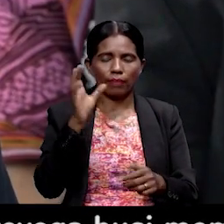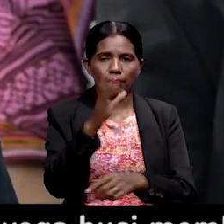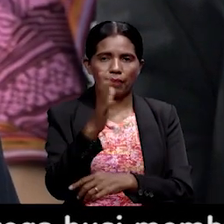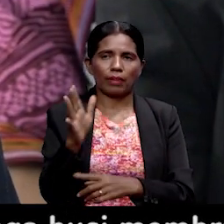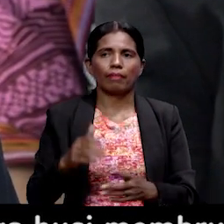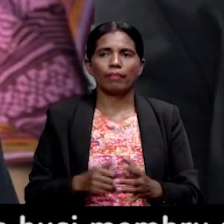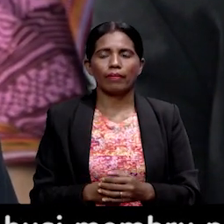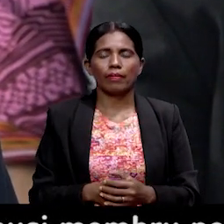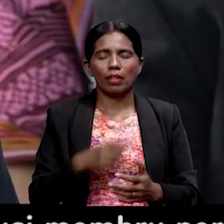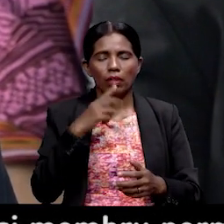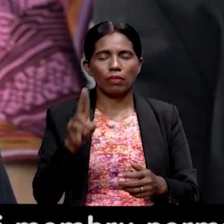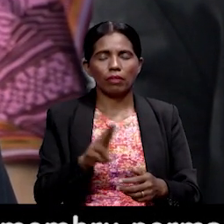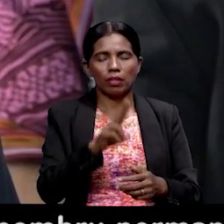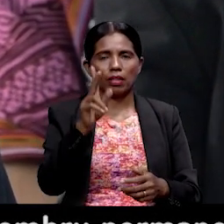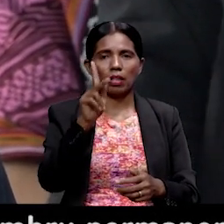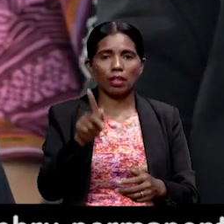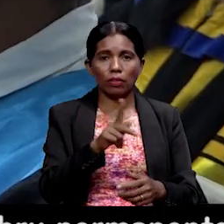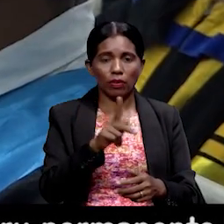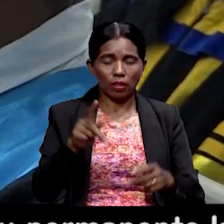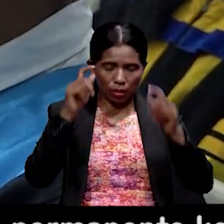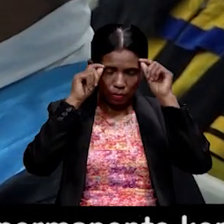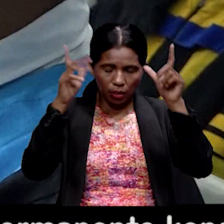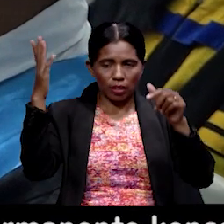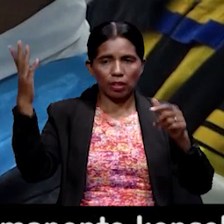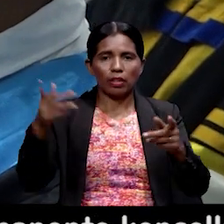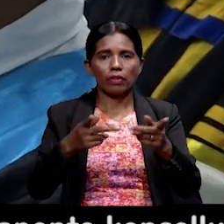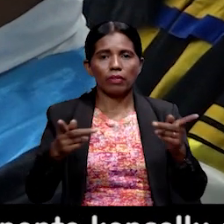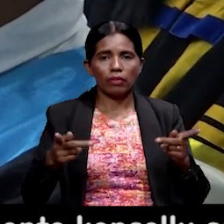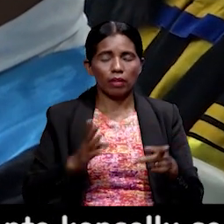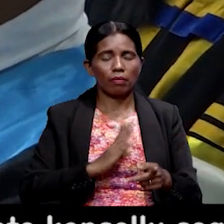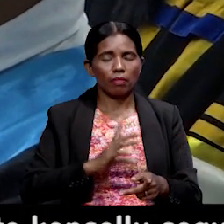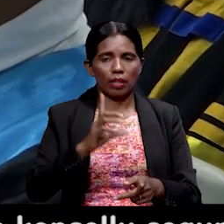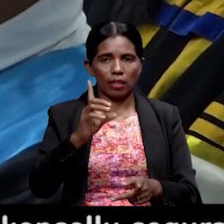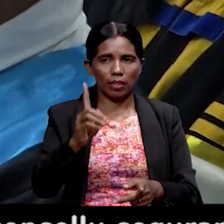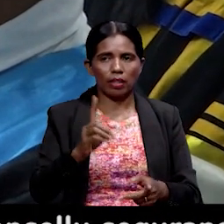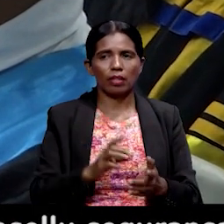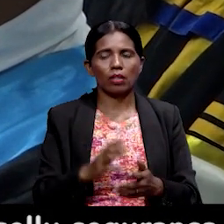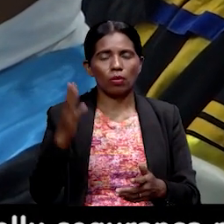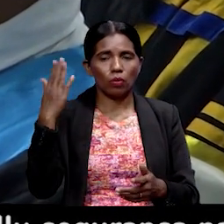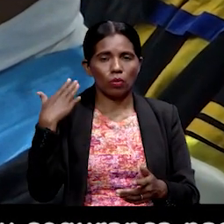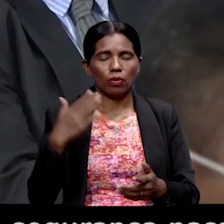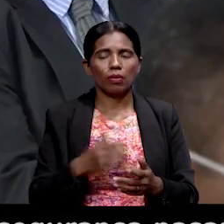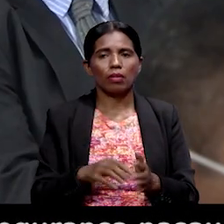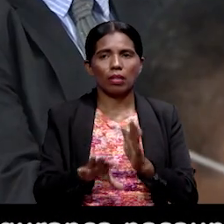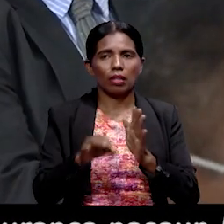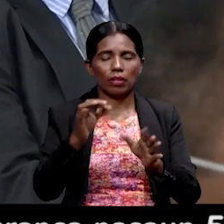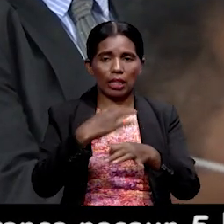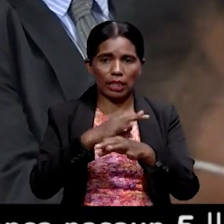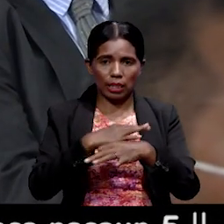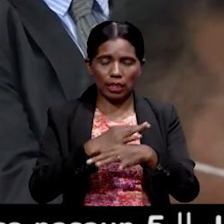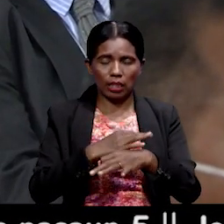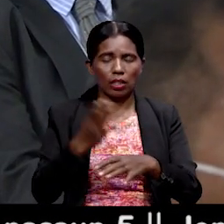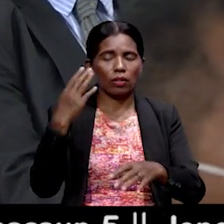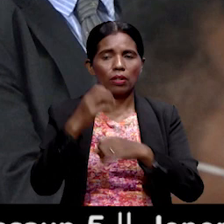Campus Universidade Católica Timorense mak iha balidi eis edifício sanyus nebe mak hetan ona reabilitação